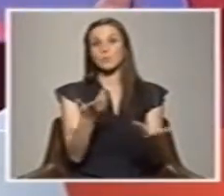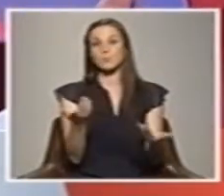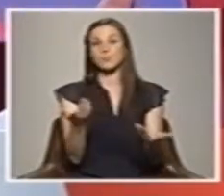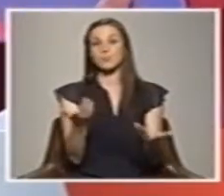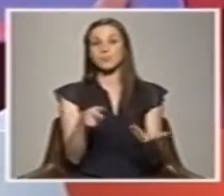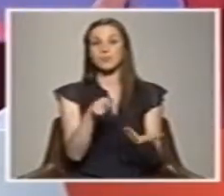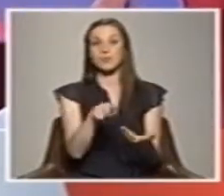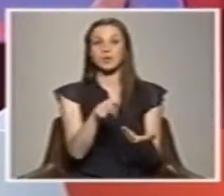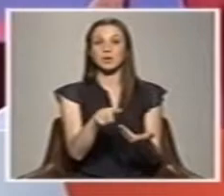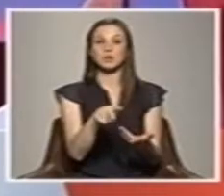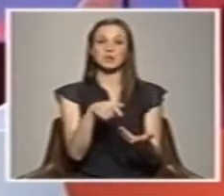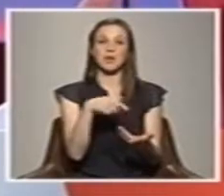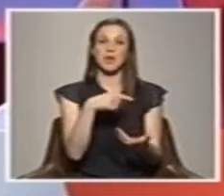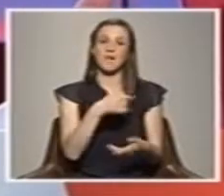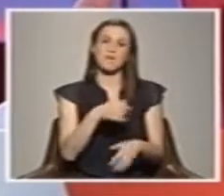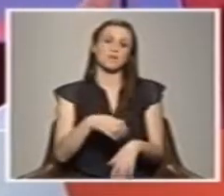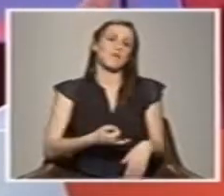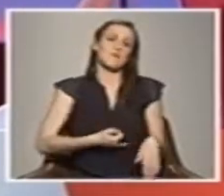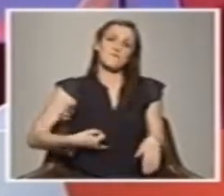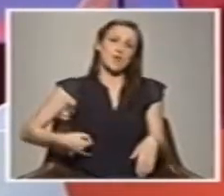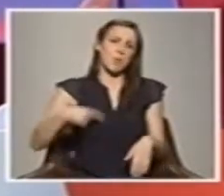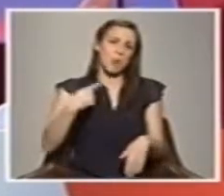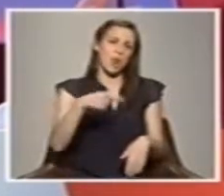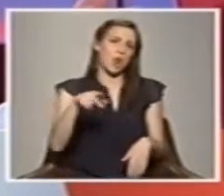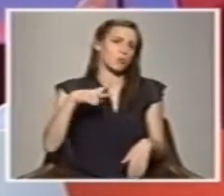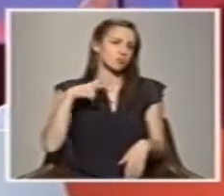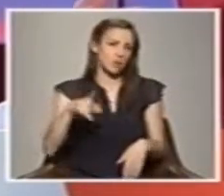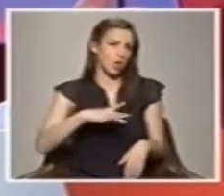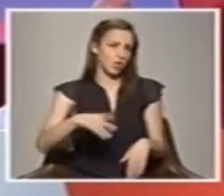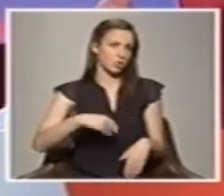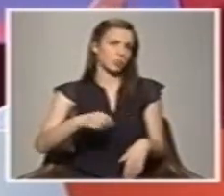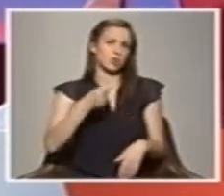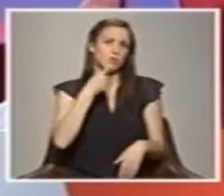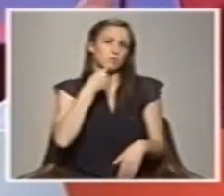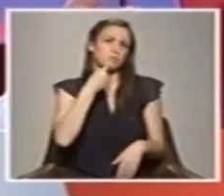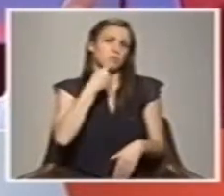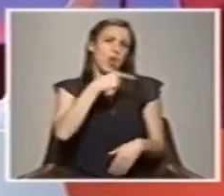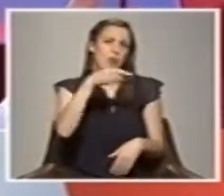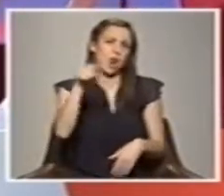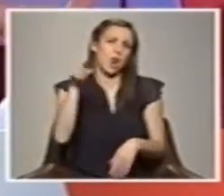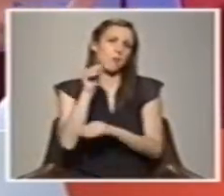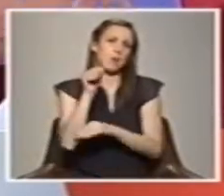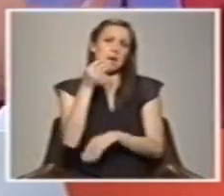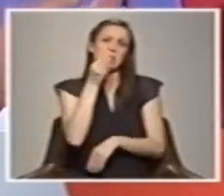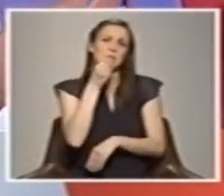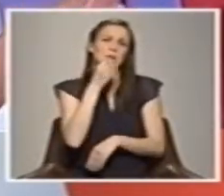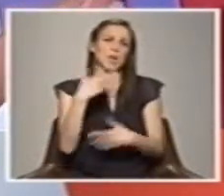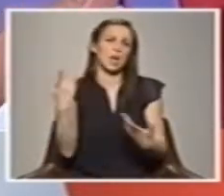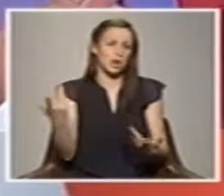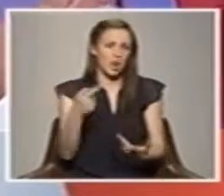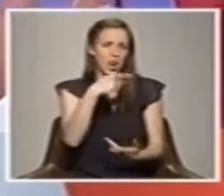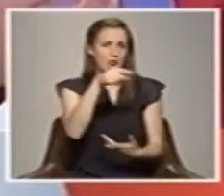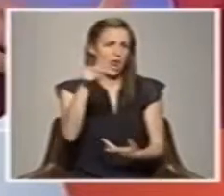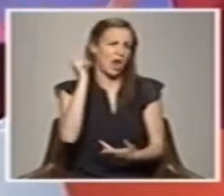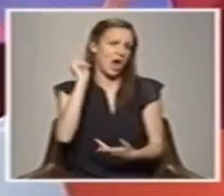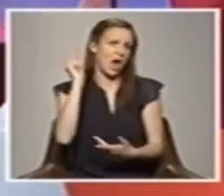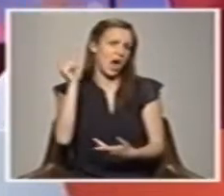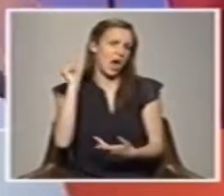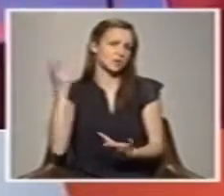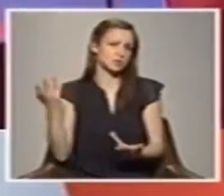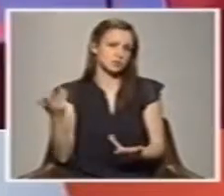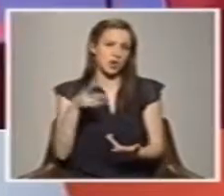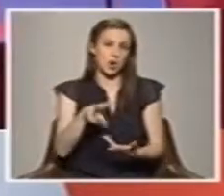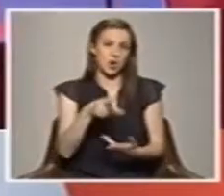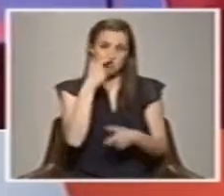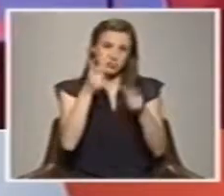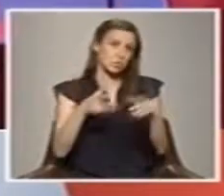fome sempre existiu em Portugal e no mundo inteiro, já existe o Banco Alimentar há muitos anos, claro. Não é por acaso, e já alimentava 360 mil pessoas, agora alimenta